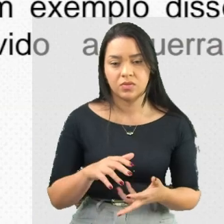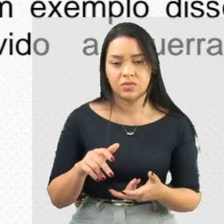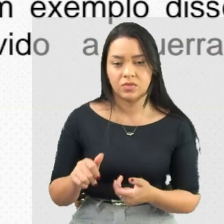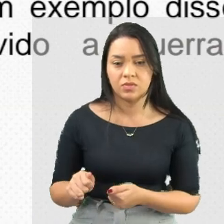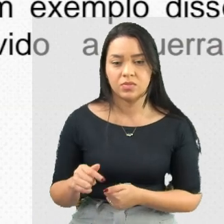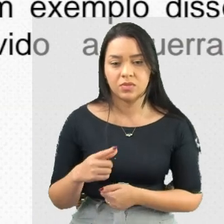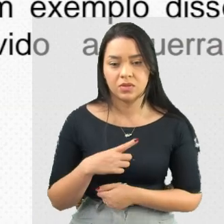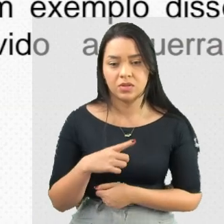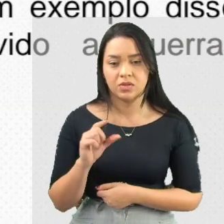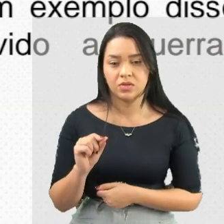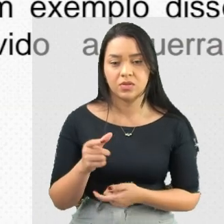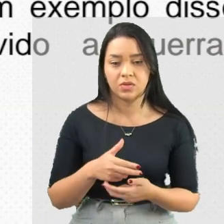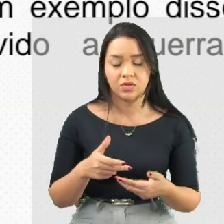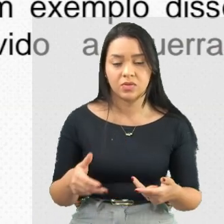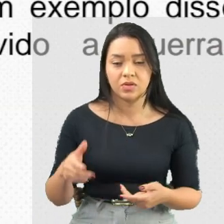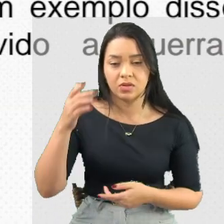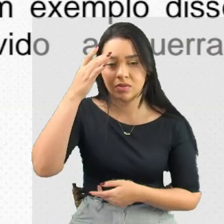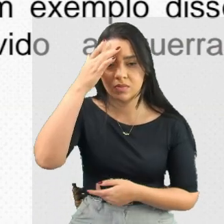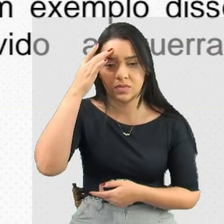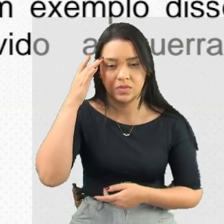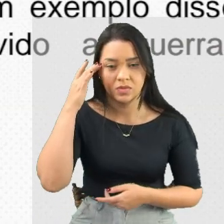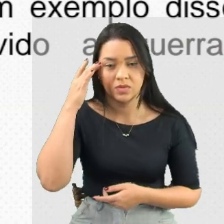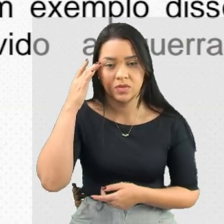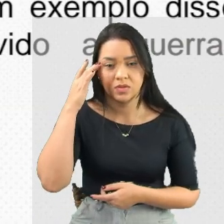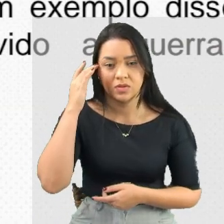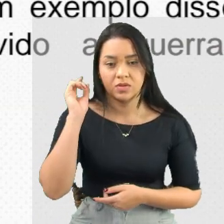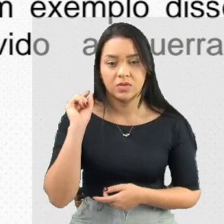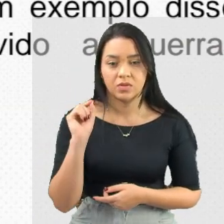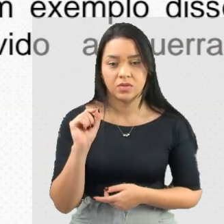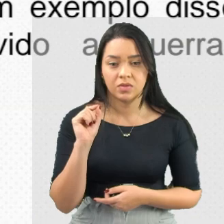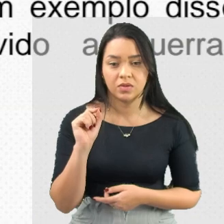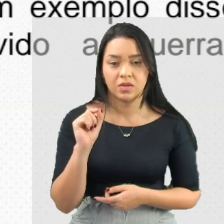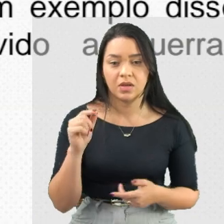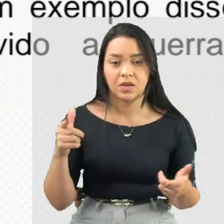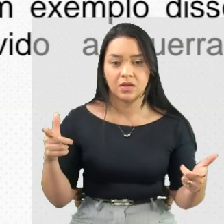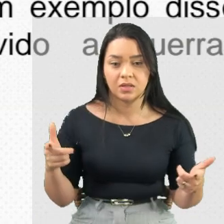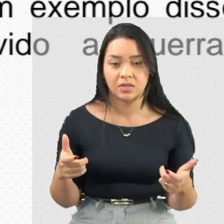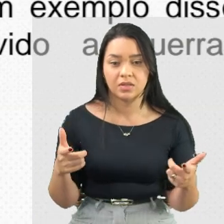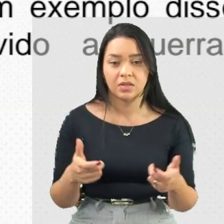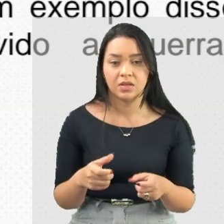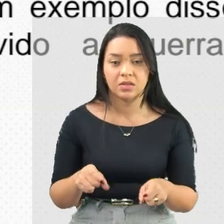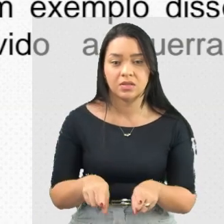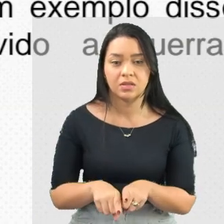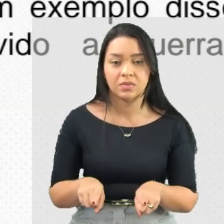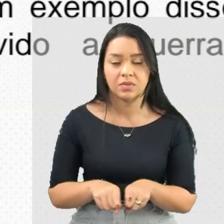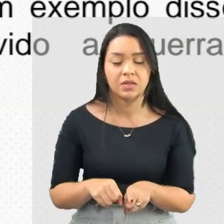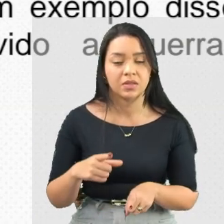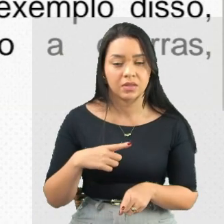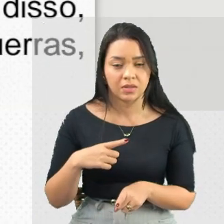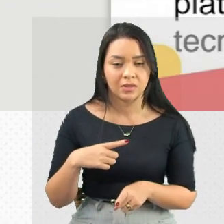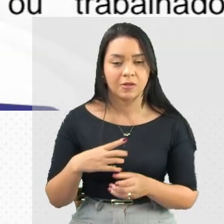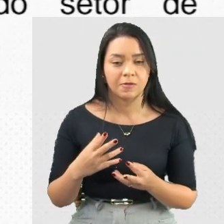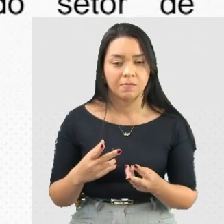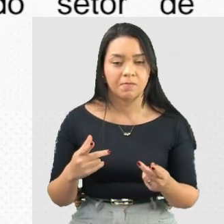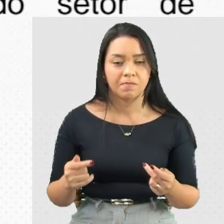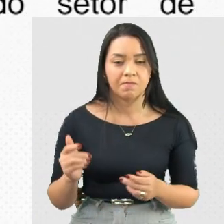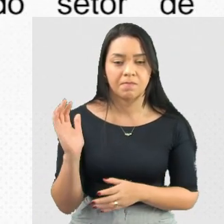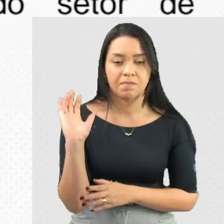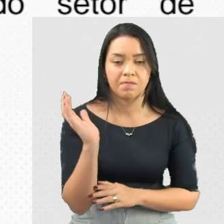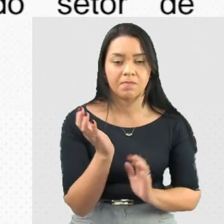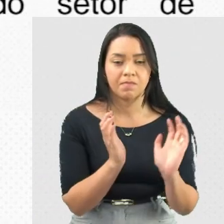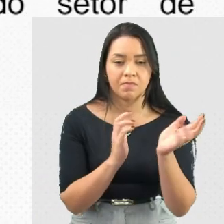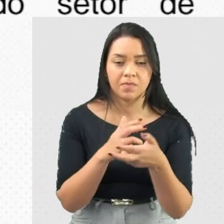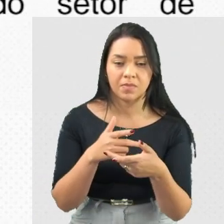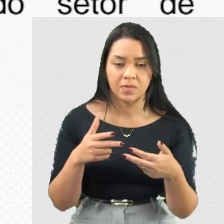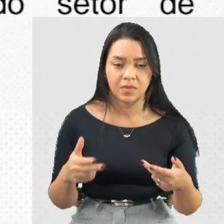disso, com milhões de pessoas deslocadas devido às guerras e perseguições e desastres ambientais.